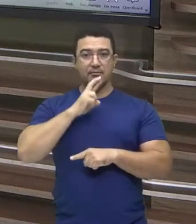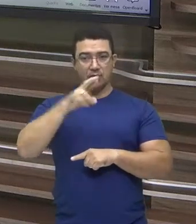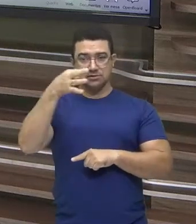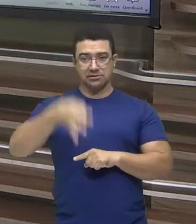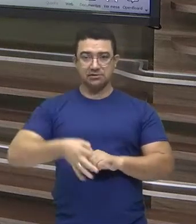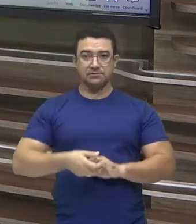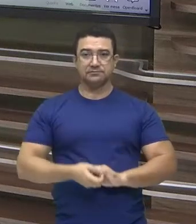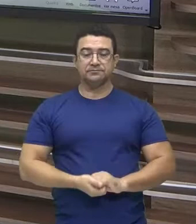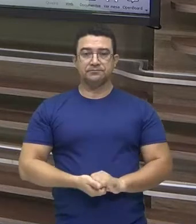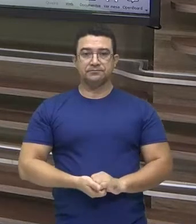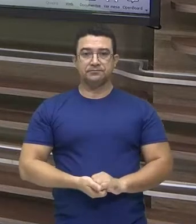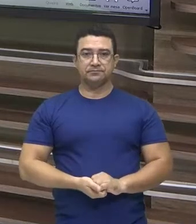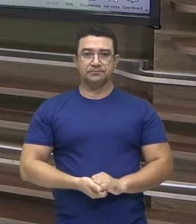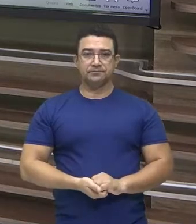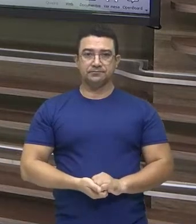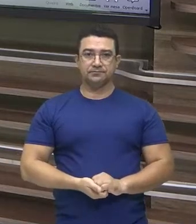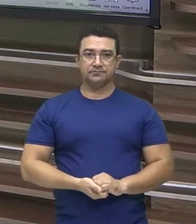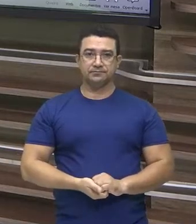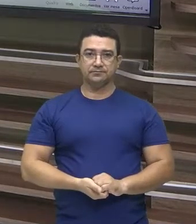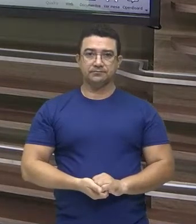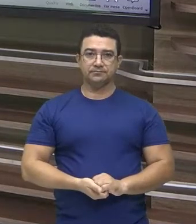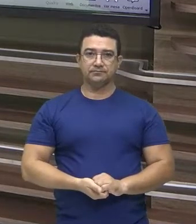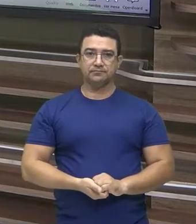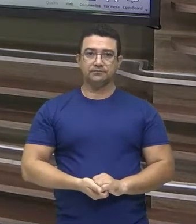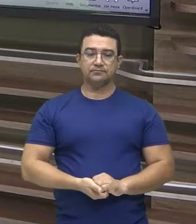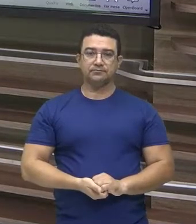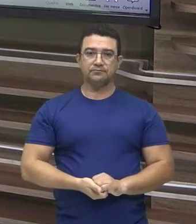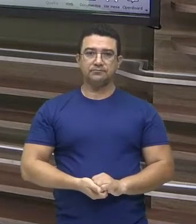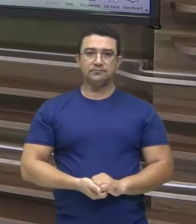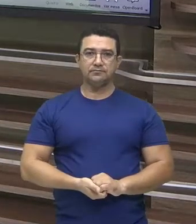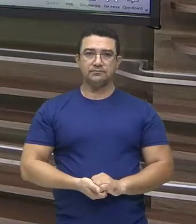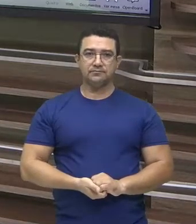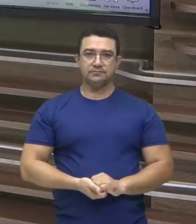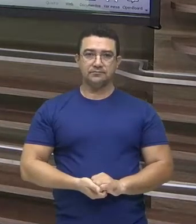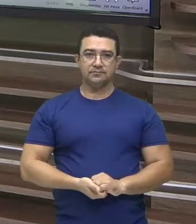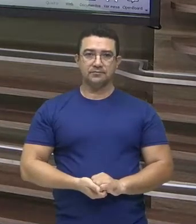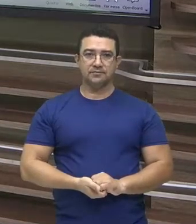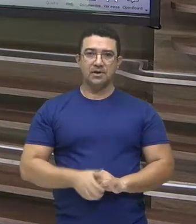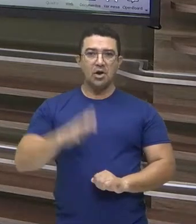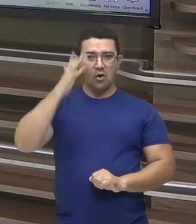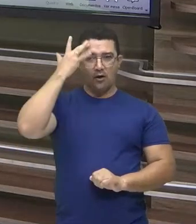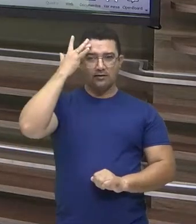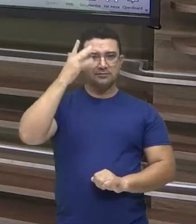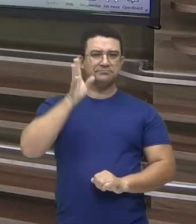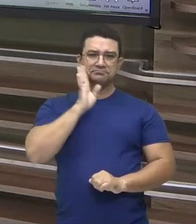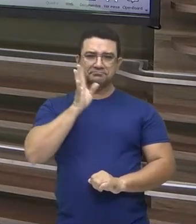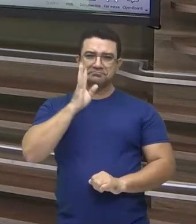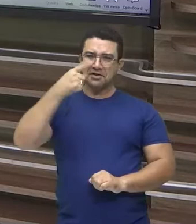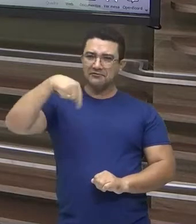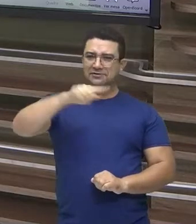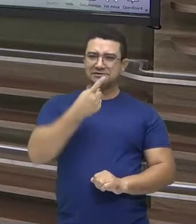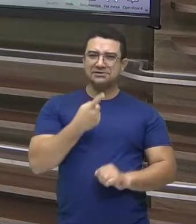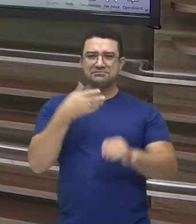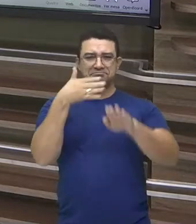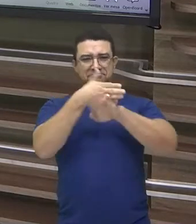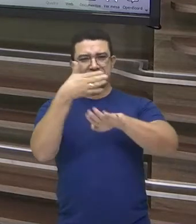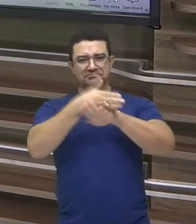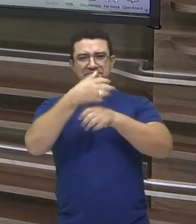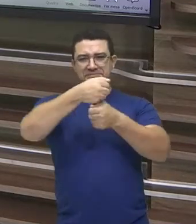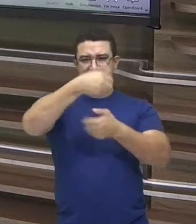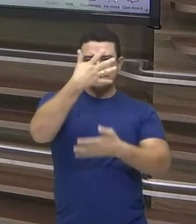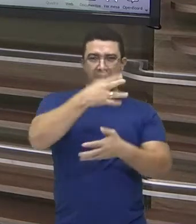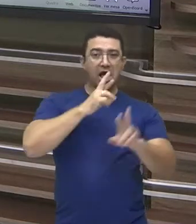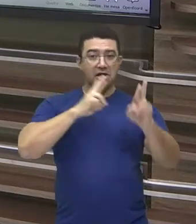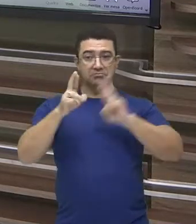lá agora para a questão 22, a nossa última questão de história. Estou gostando que vocês estão participando, estão enviando a sua resposta. Isso deixa o